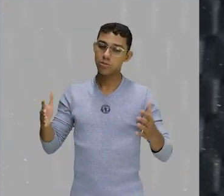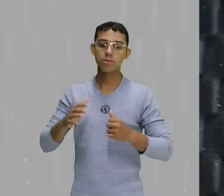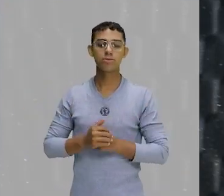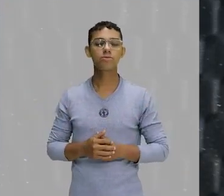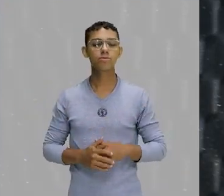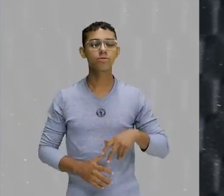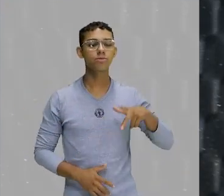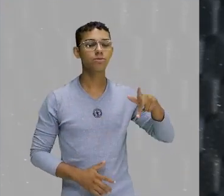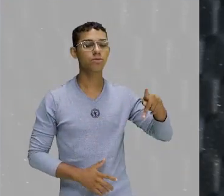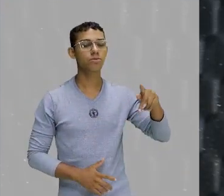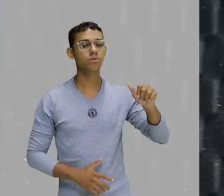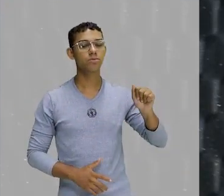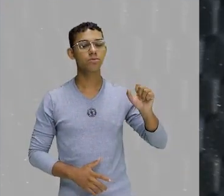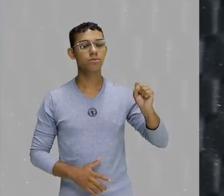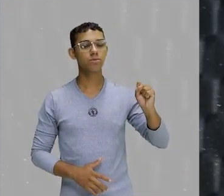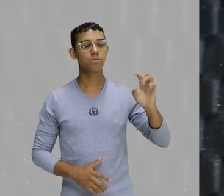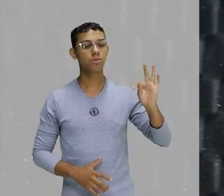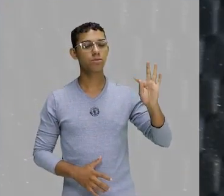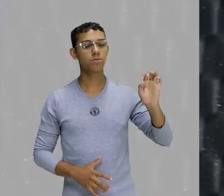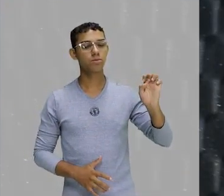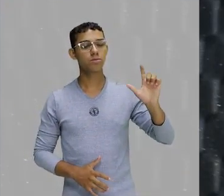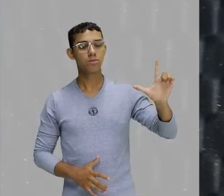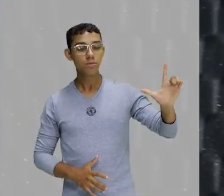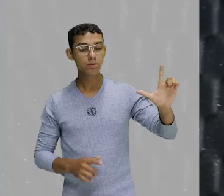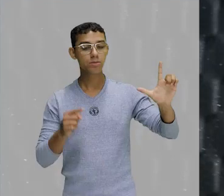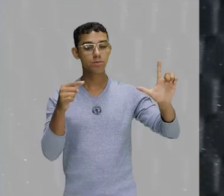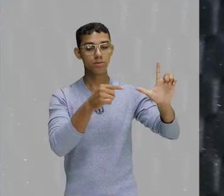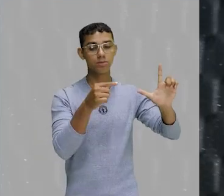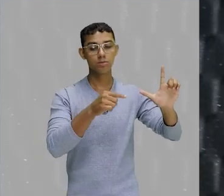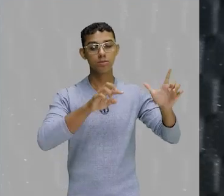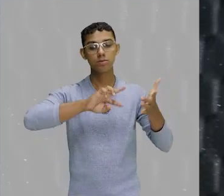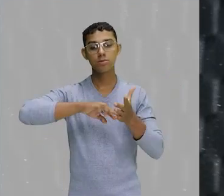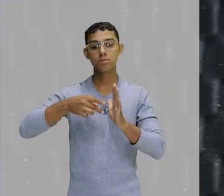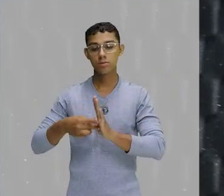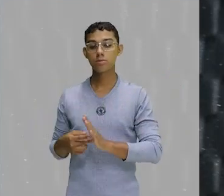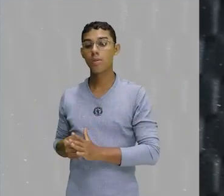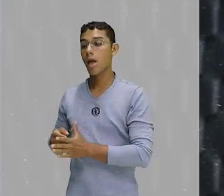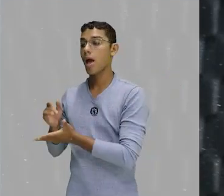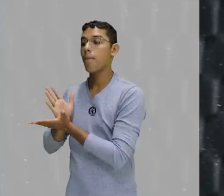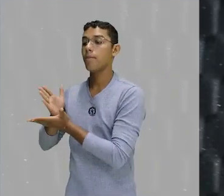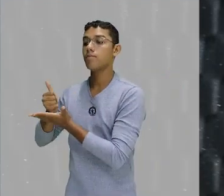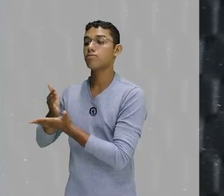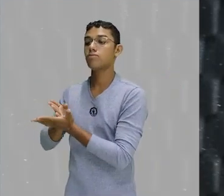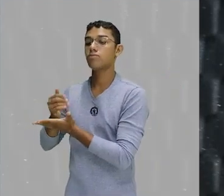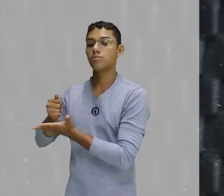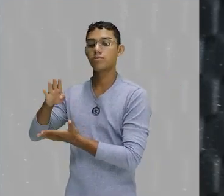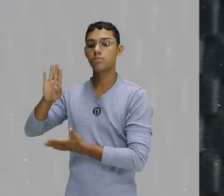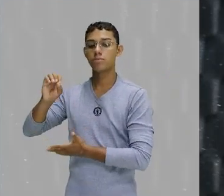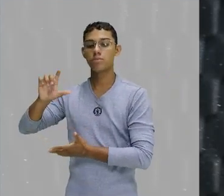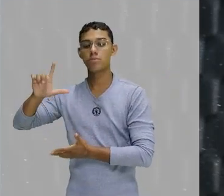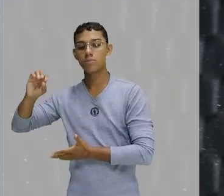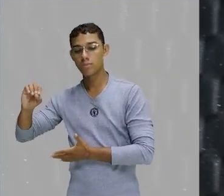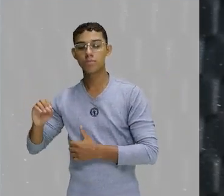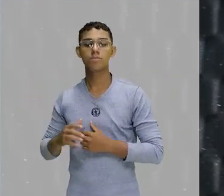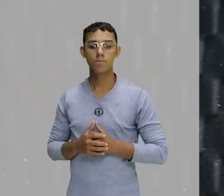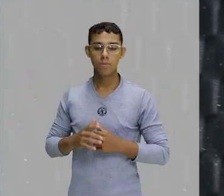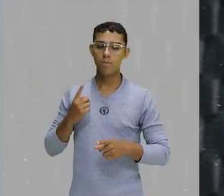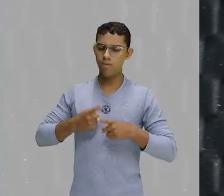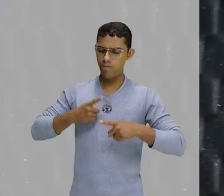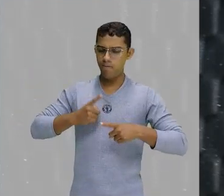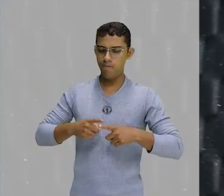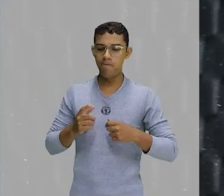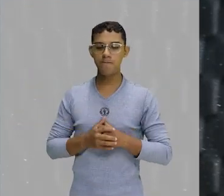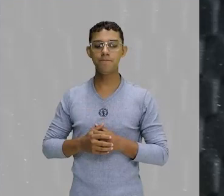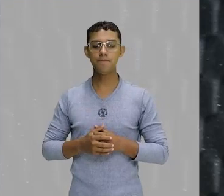né? Lá na Espanha, se você pedir um pastel, eles vão lhe dar um bolo, uma fatia de bolo. Por quê? Porque